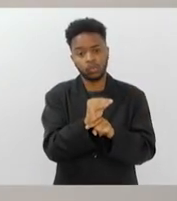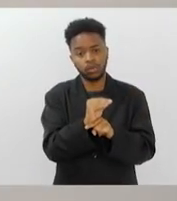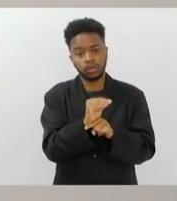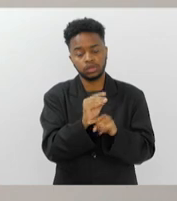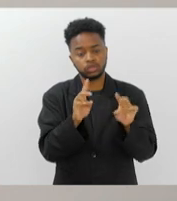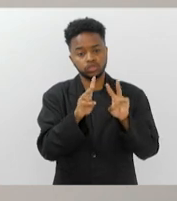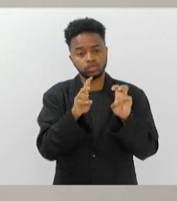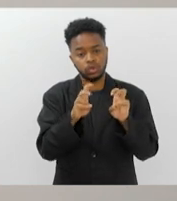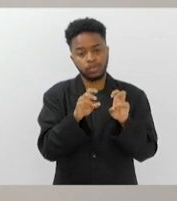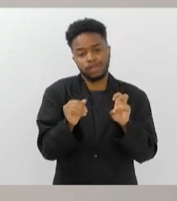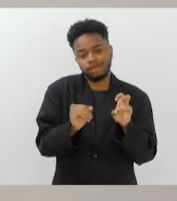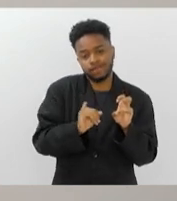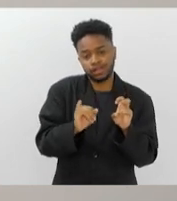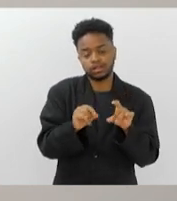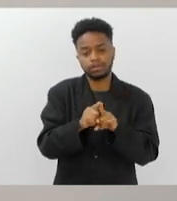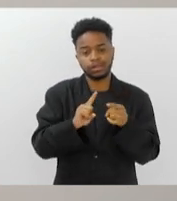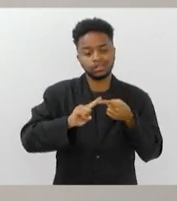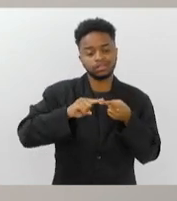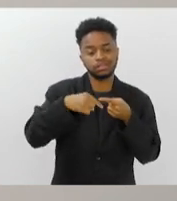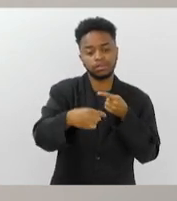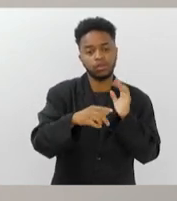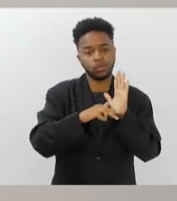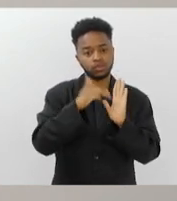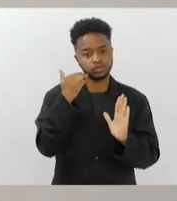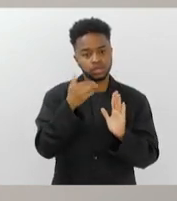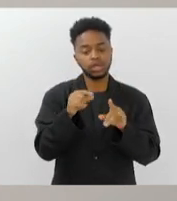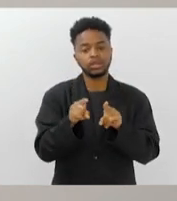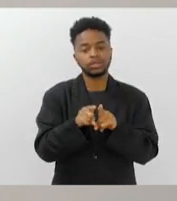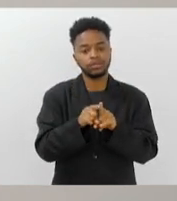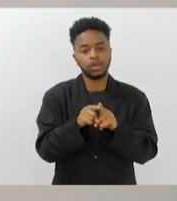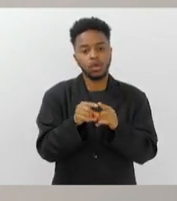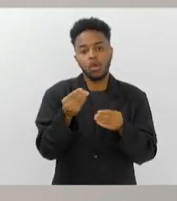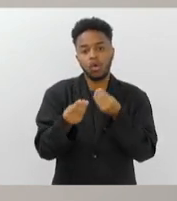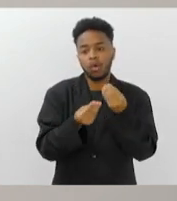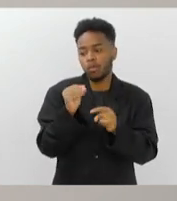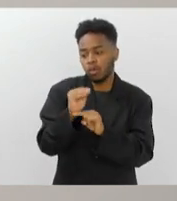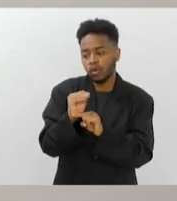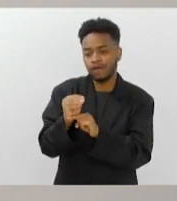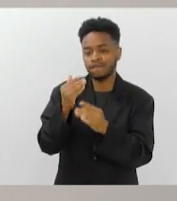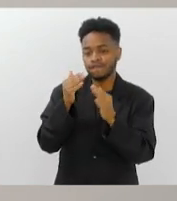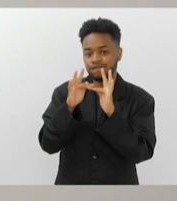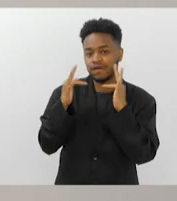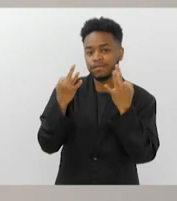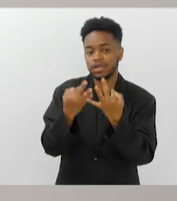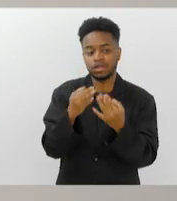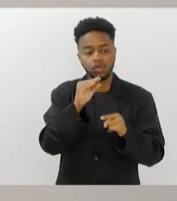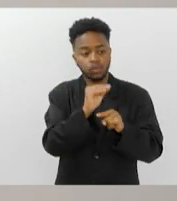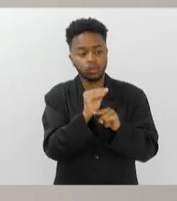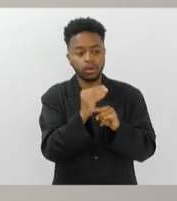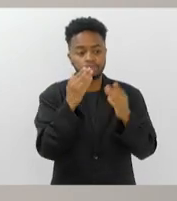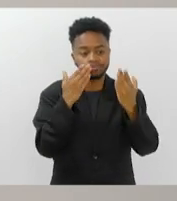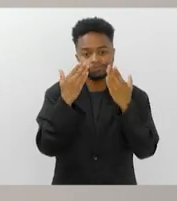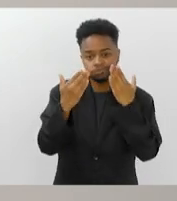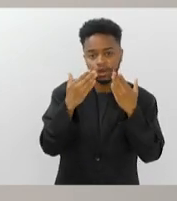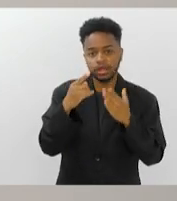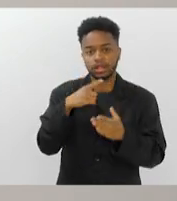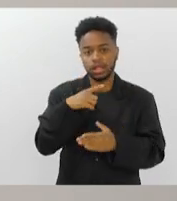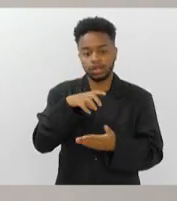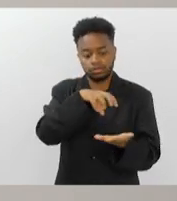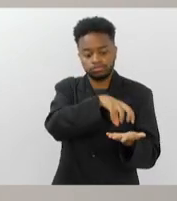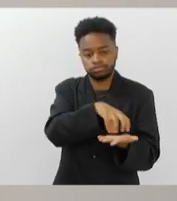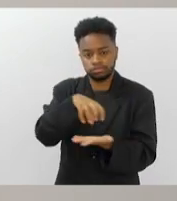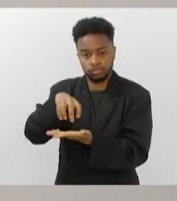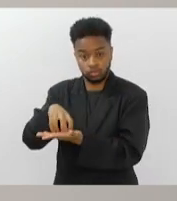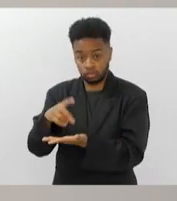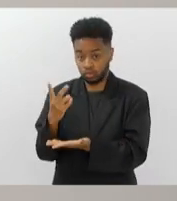infecção Quanto pós-operatório quanto também cuidado paraa família cuidados psicológicos com duas unidades de referência o